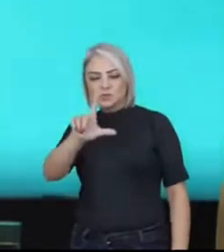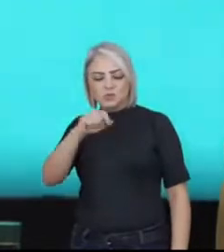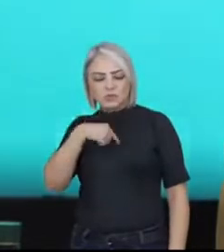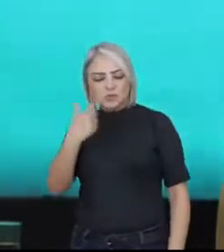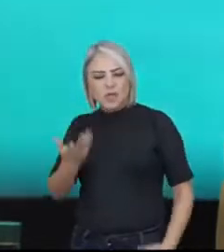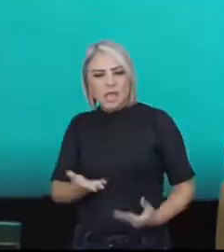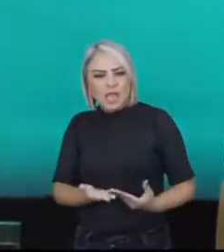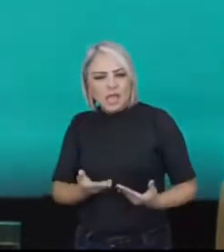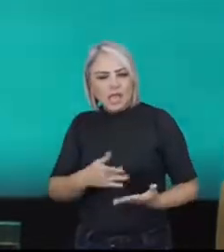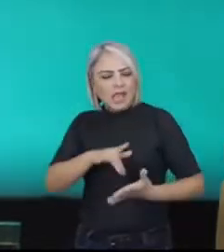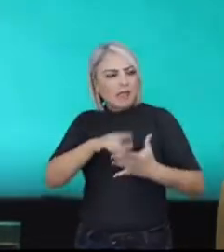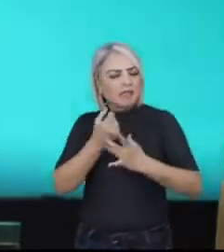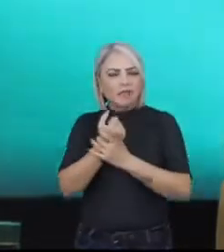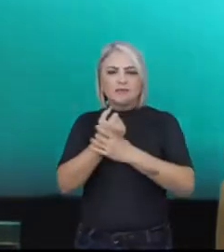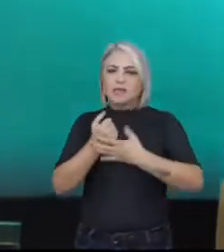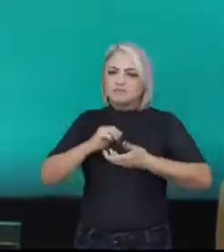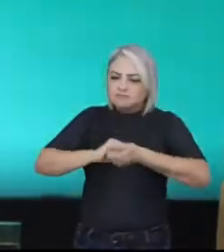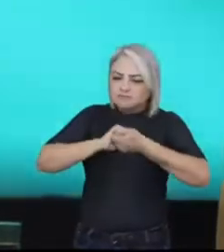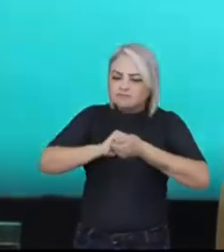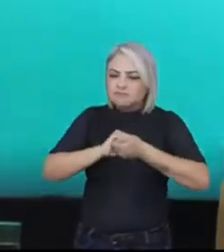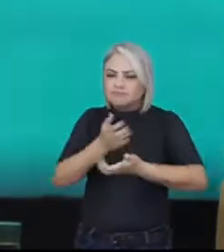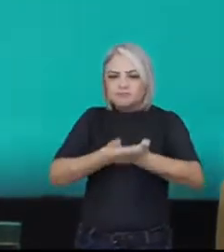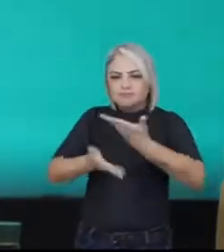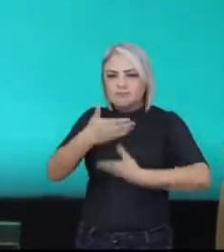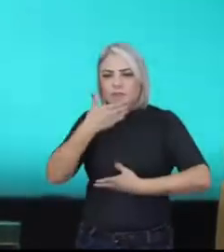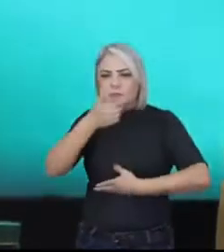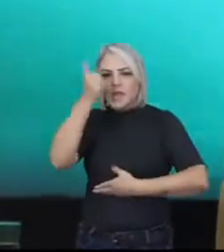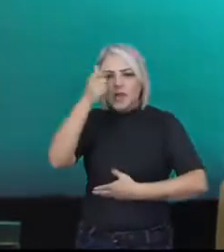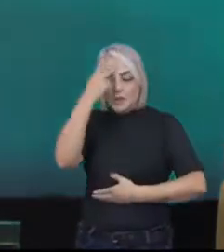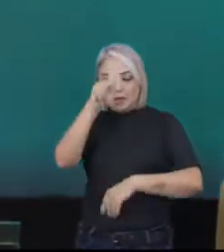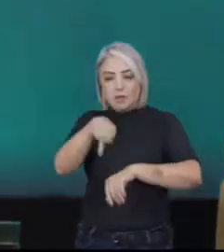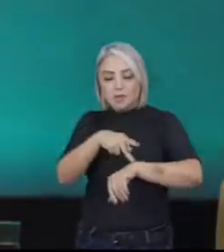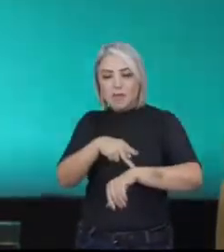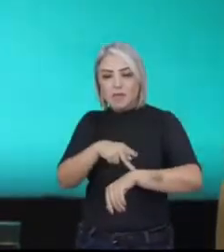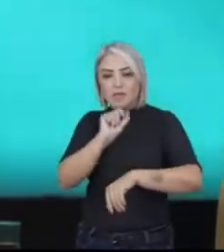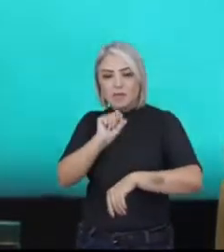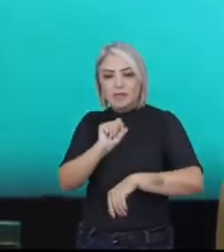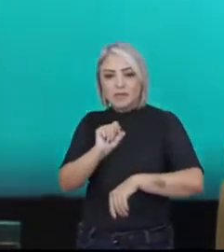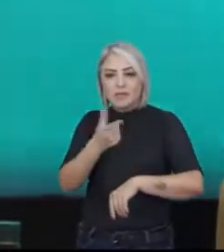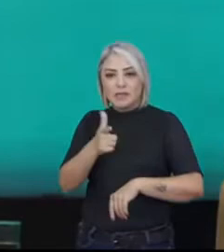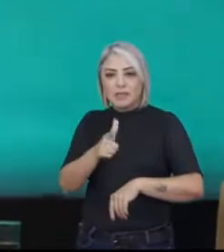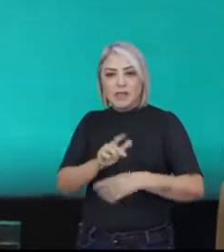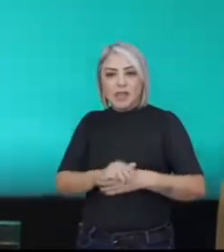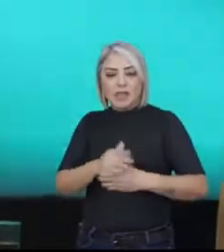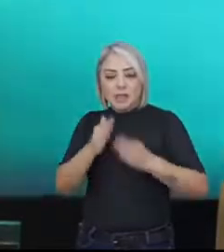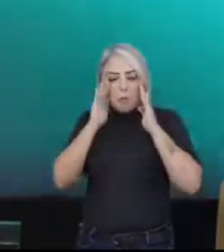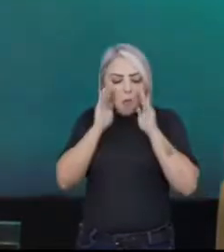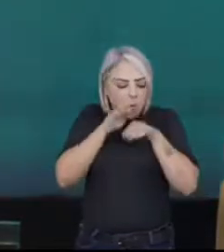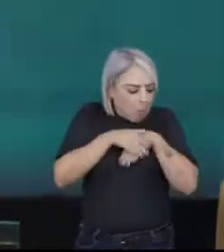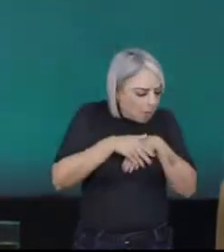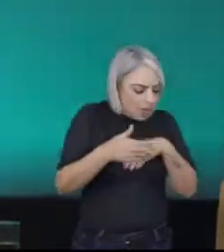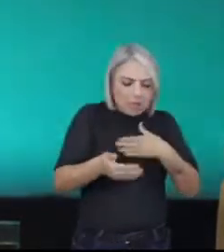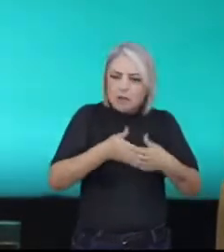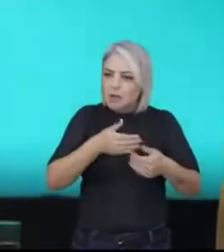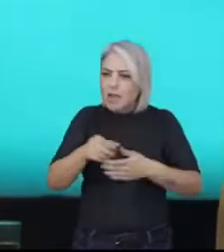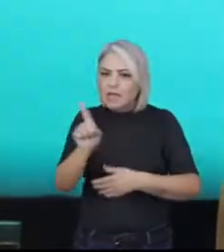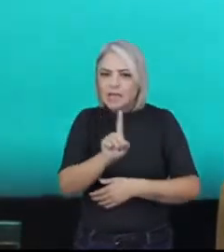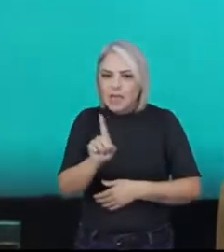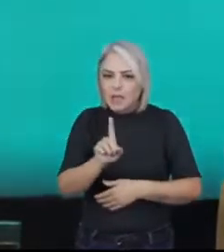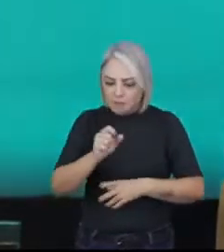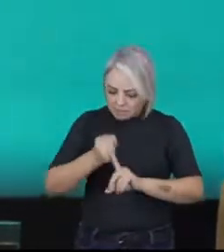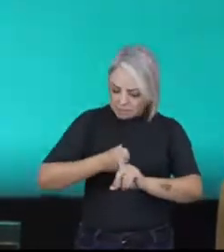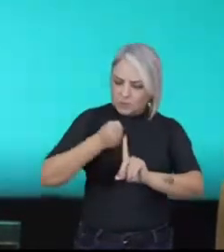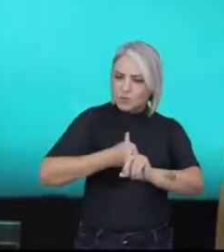as parcerias que forem melhores para o país, sem submissão a quem quer que seja, e lutar por uma